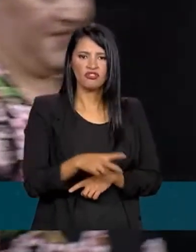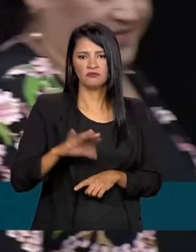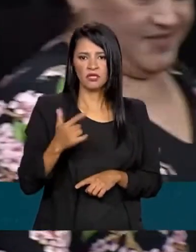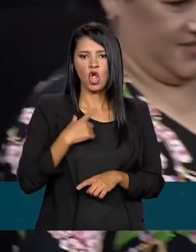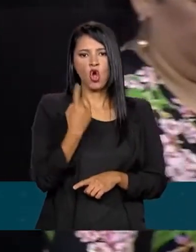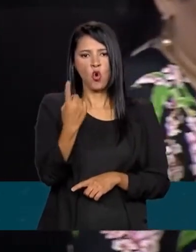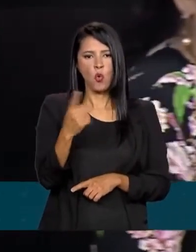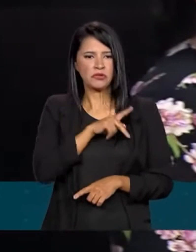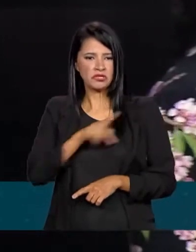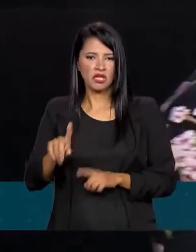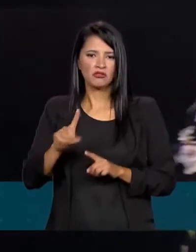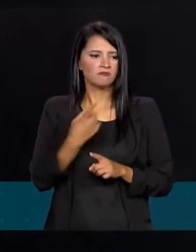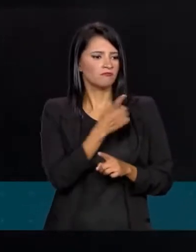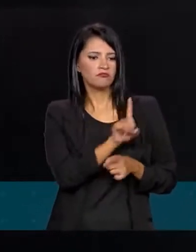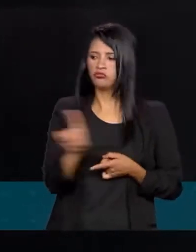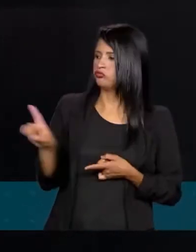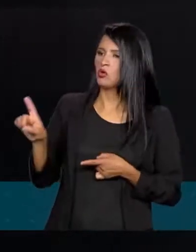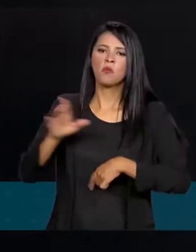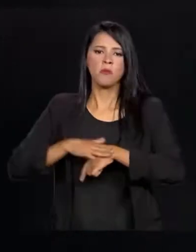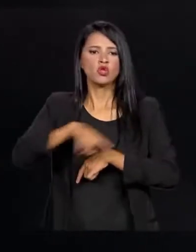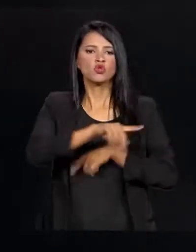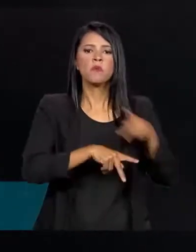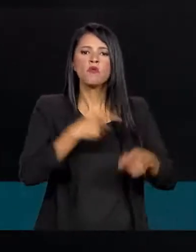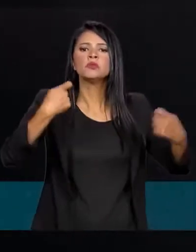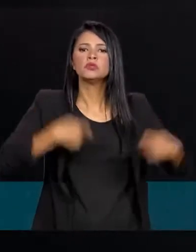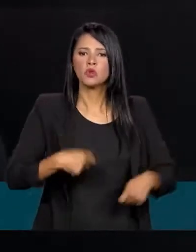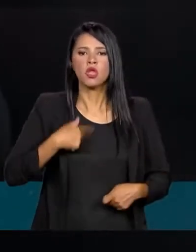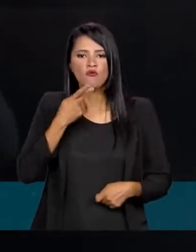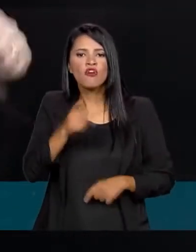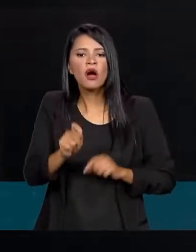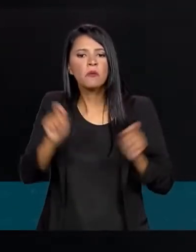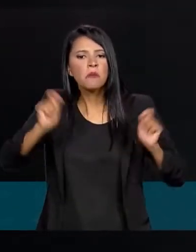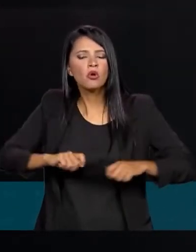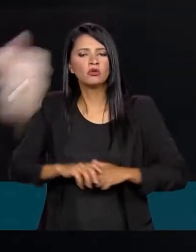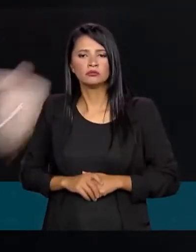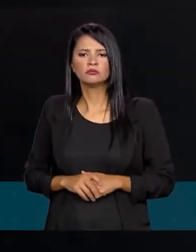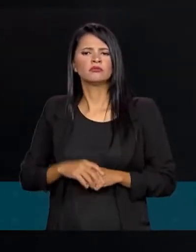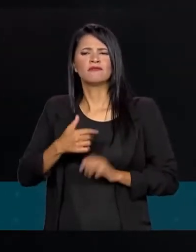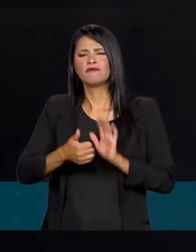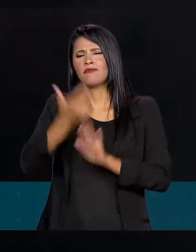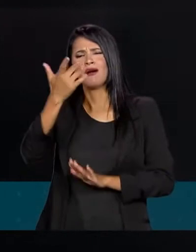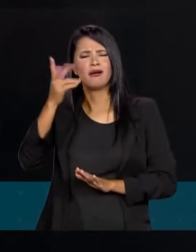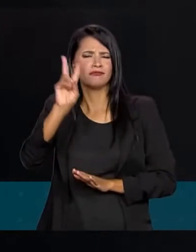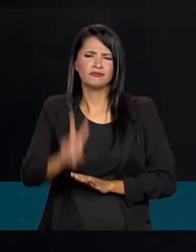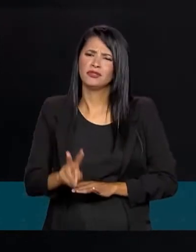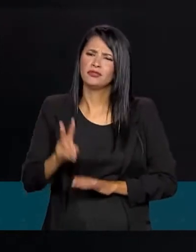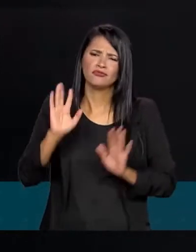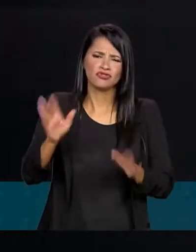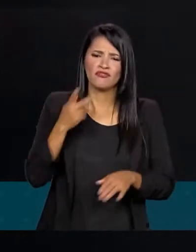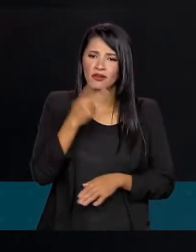virou as costas pro seu povo no momento que ele mais precisou eu posso dizer e já falei várias vezes já estou sendo